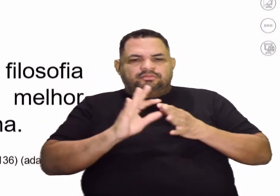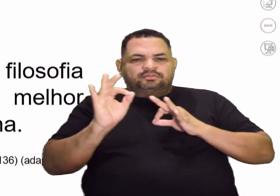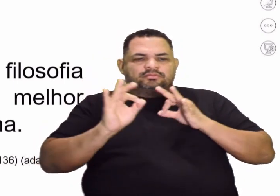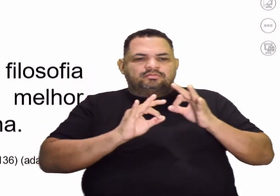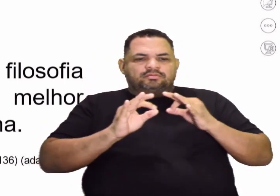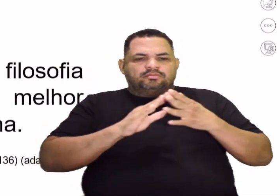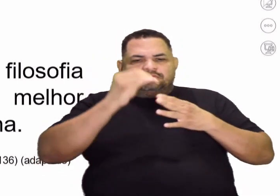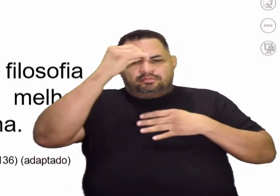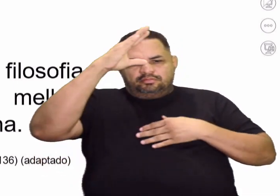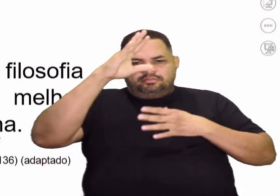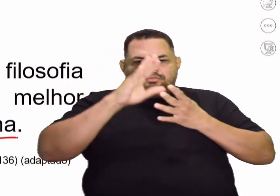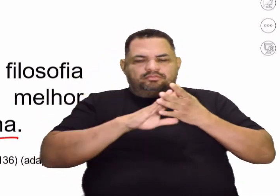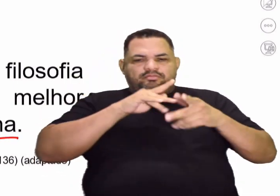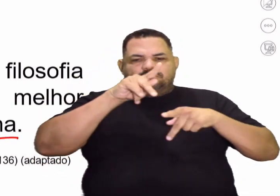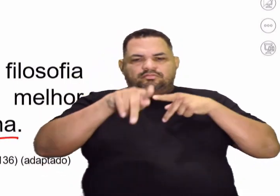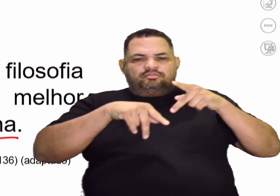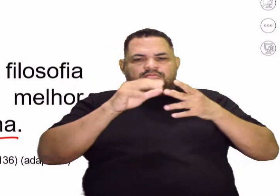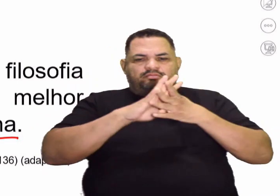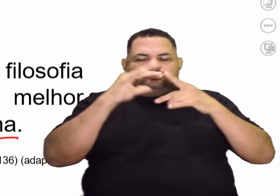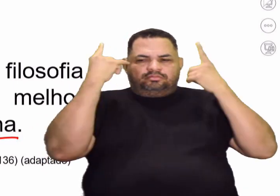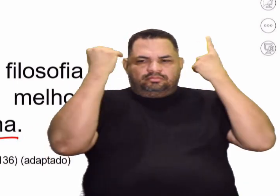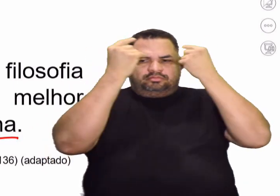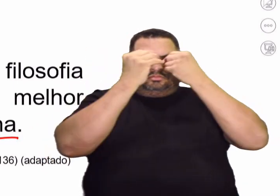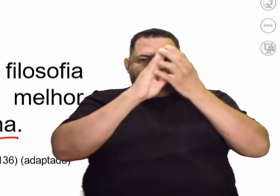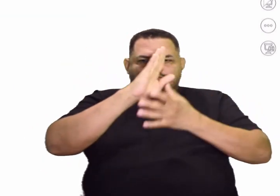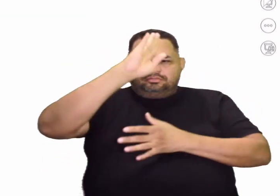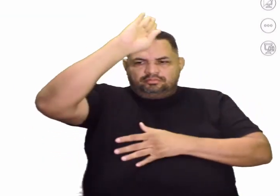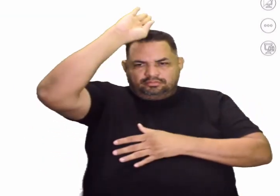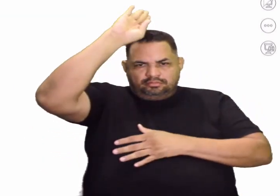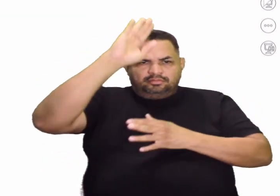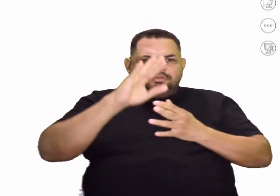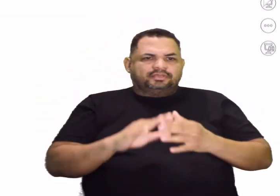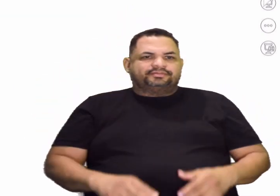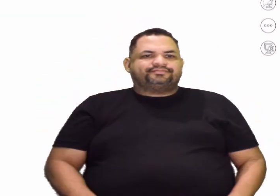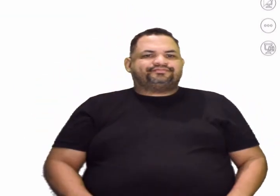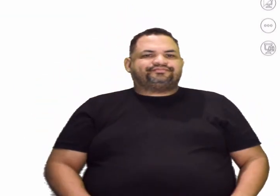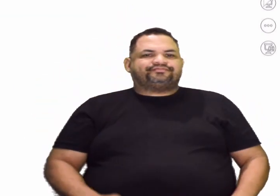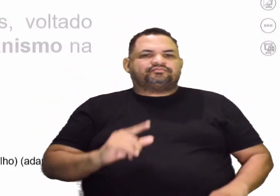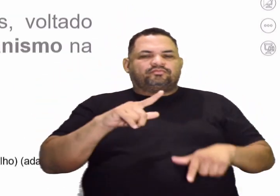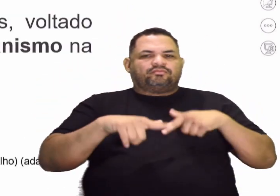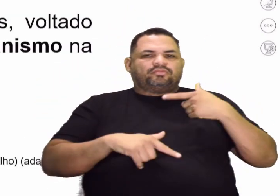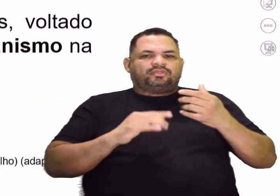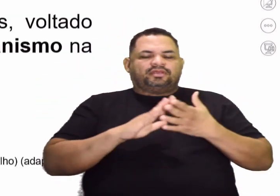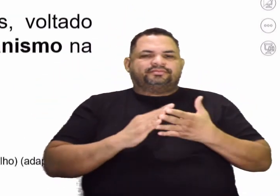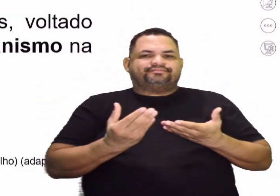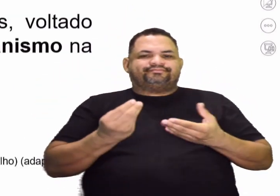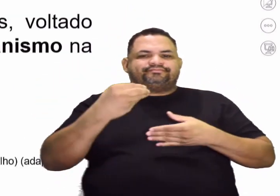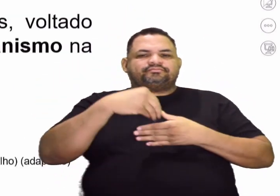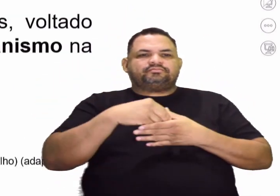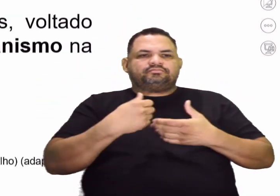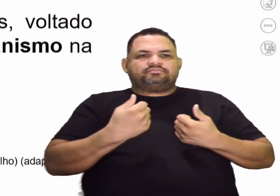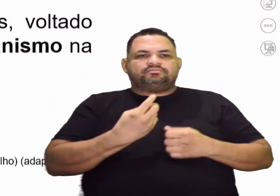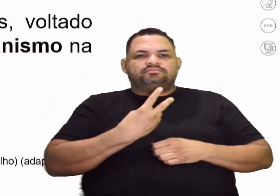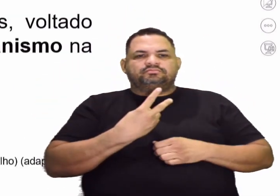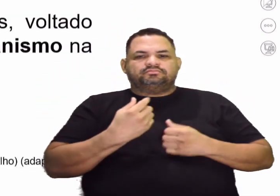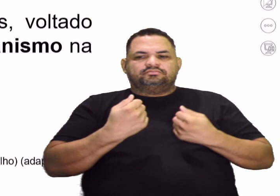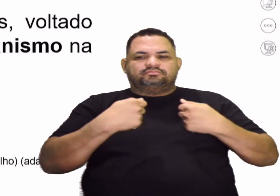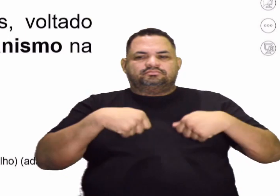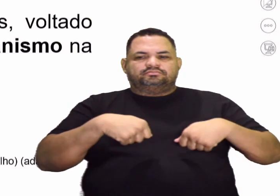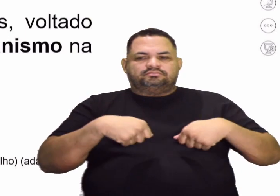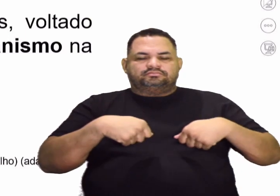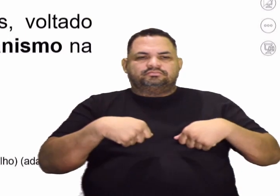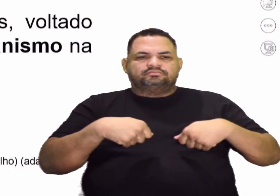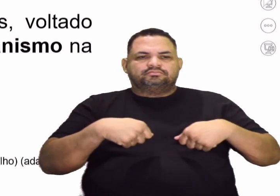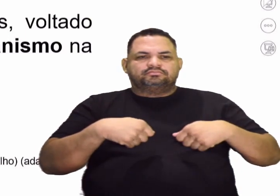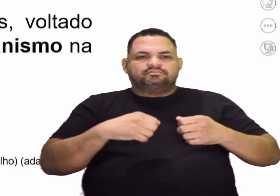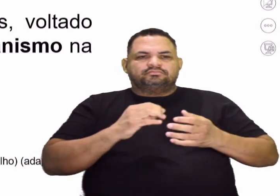melhor conhecimento da civilização greco-romana. Então, o humanismo ele trabalhava nessa perspectiva aí.